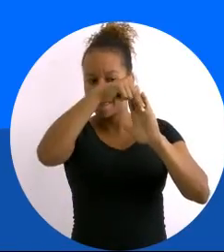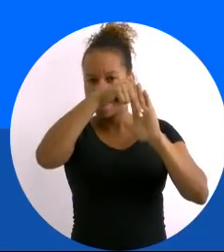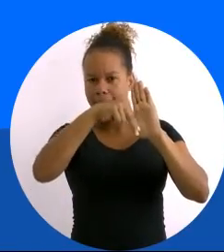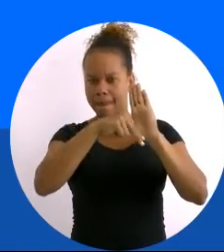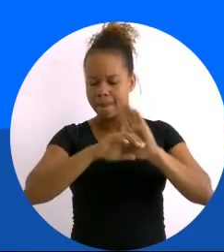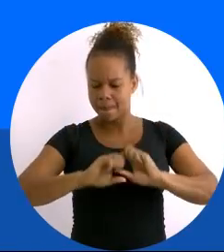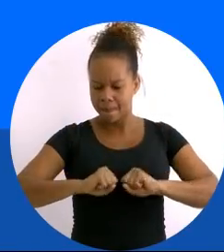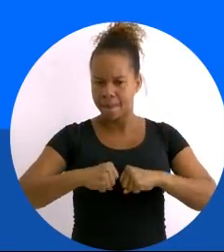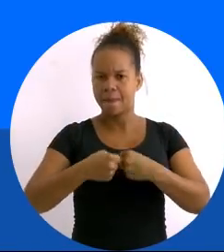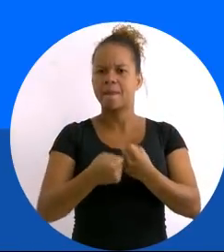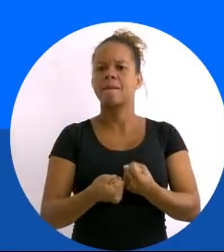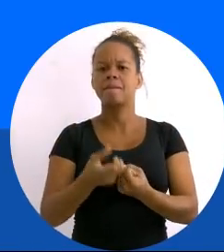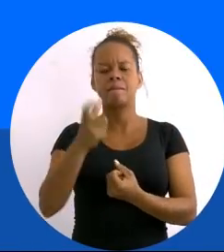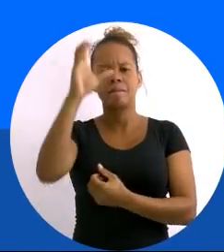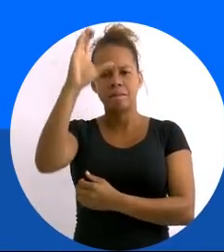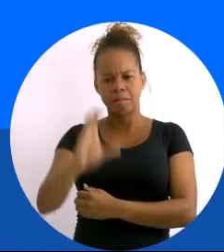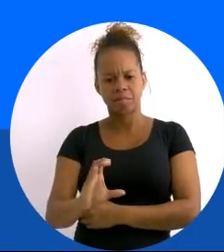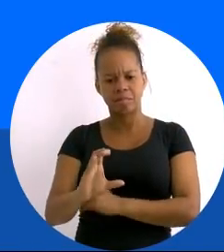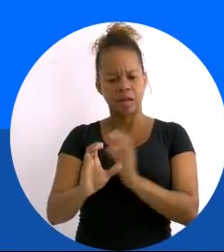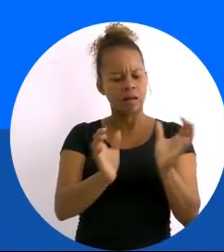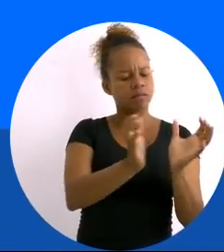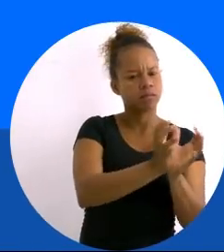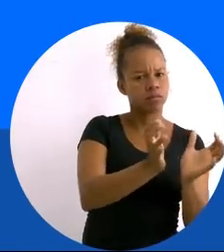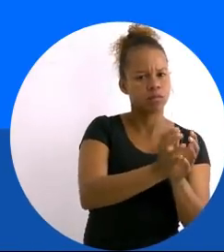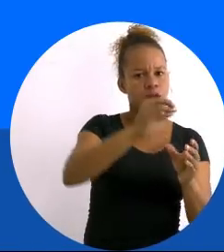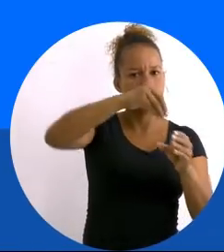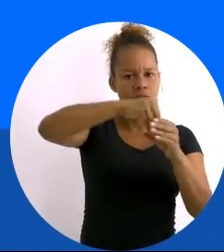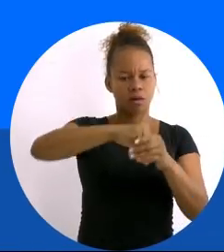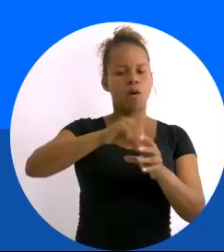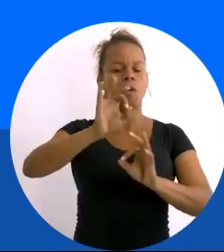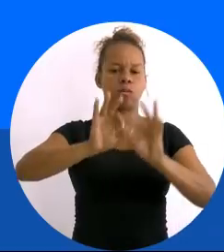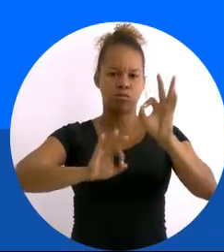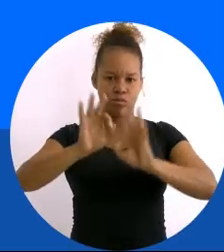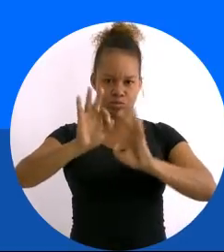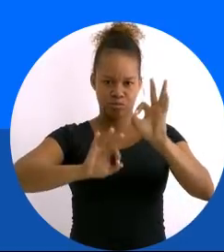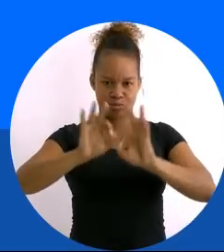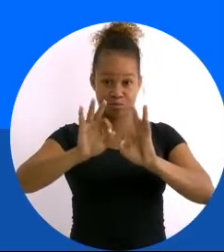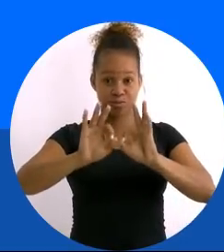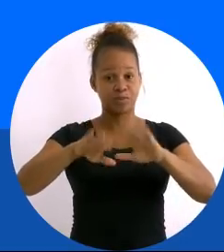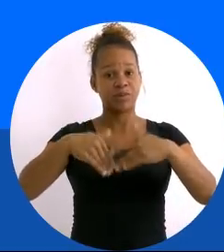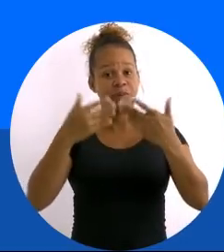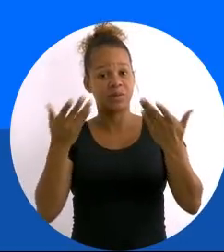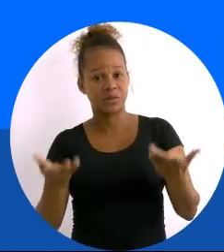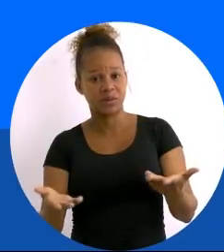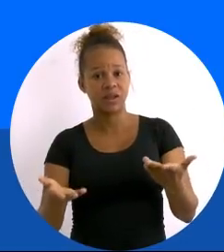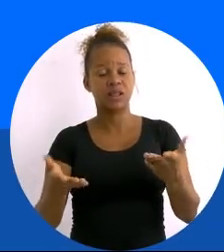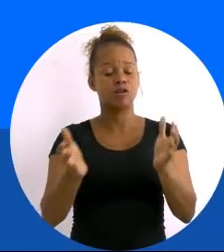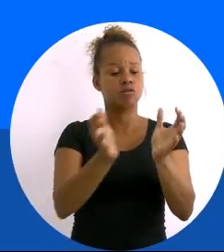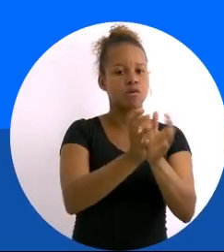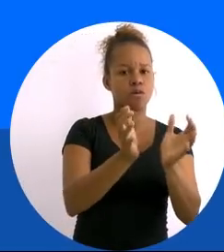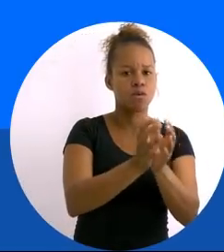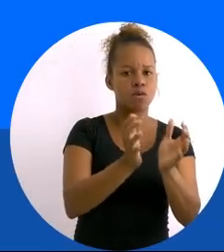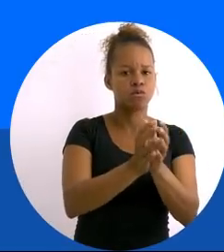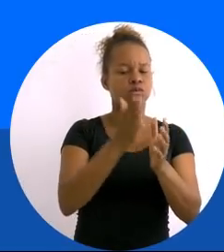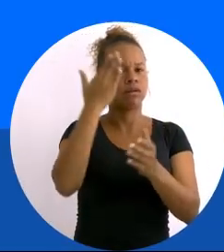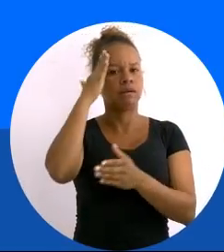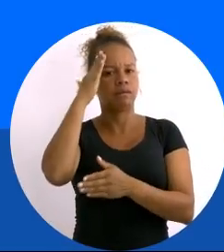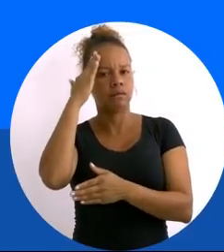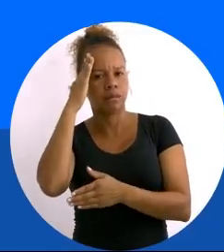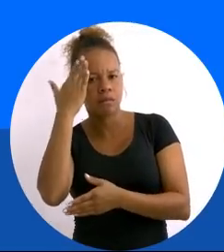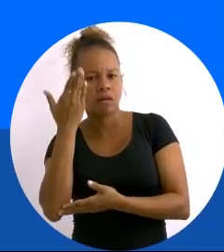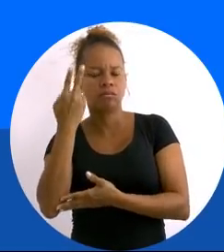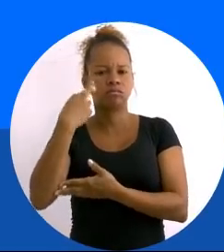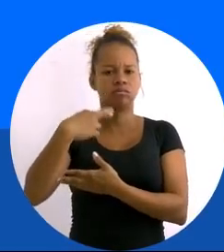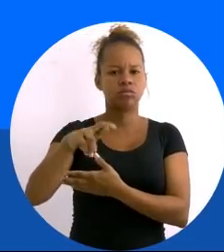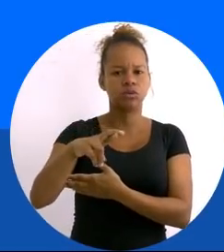atitudes comuns de indivíduos e grupos dentro de uma organização. Através desse conjunto de entendimentos mútuos,